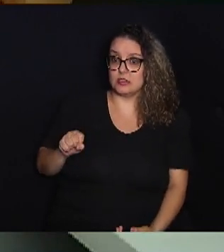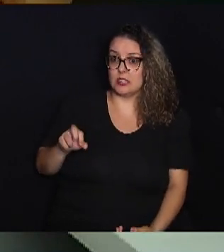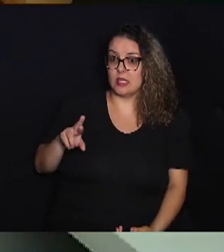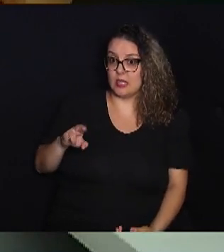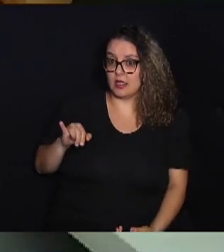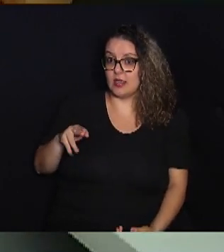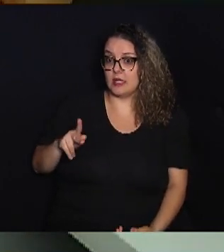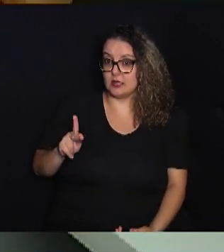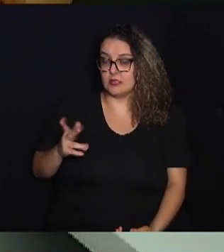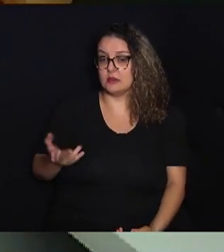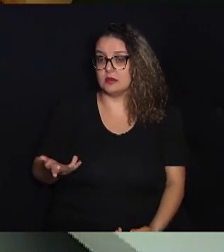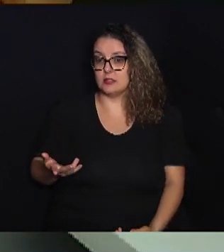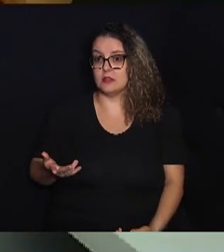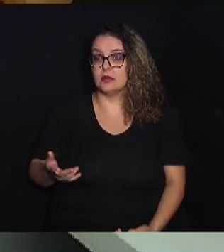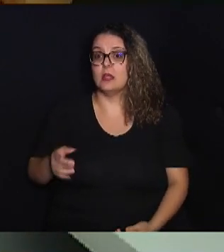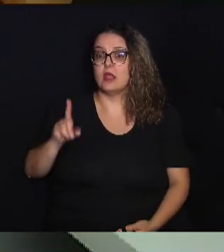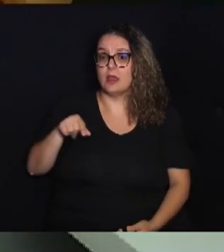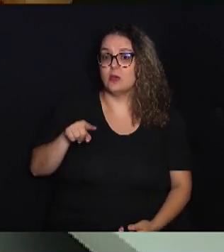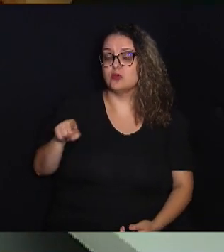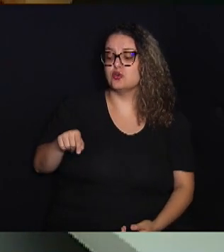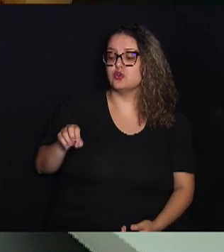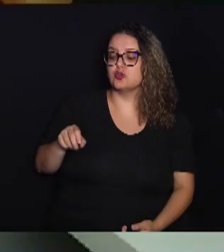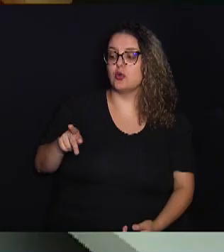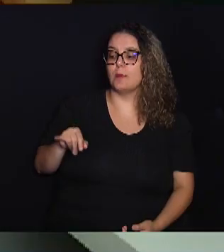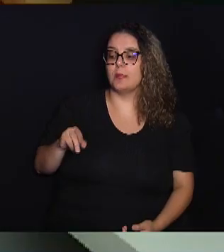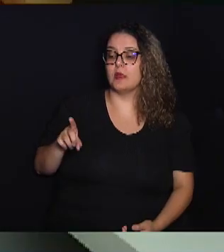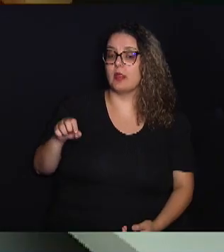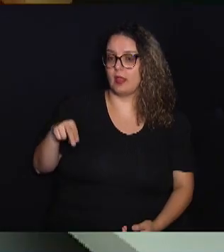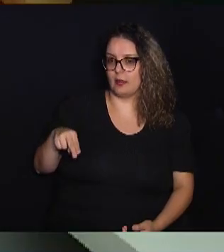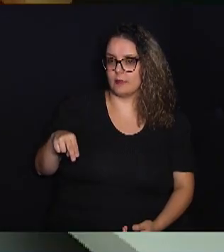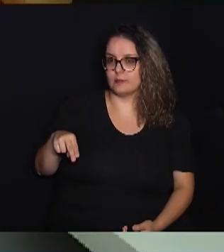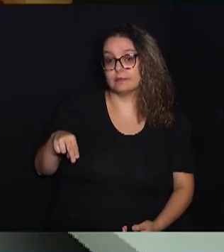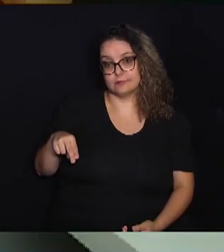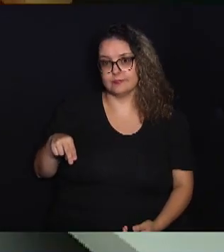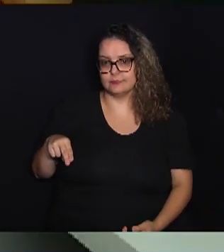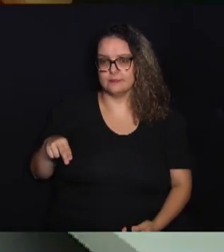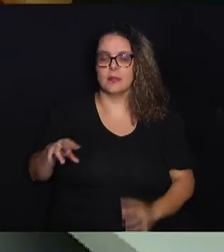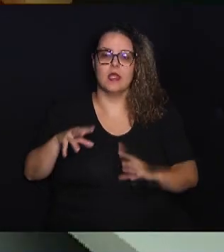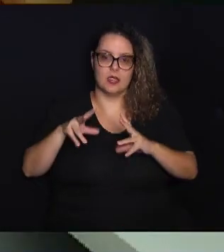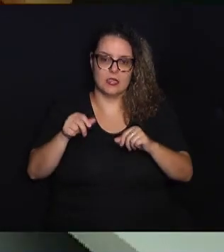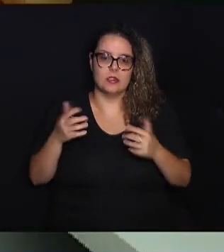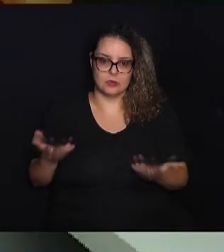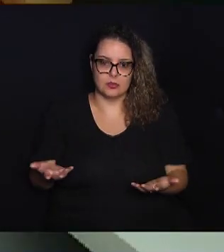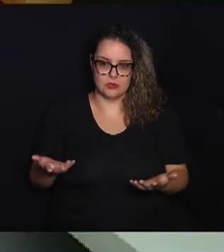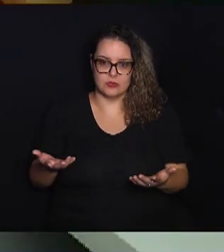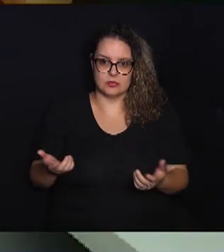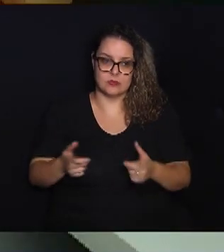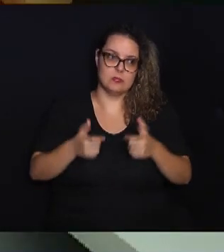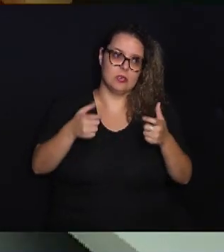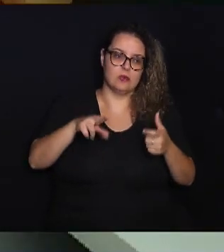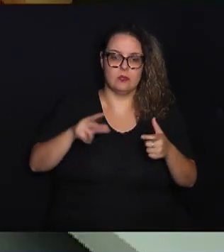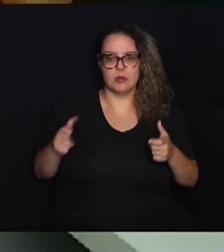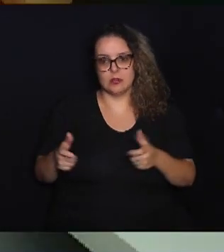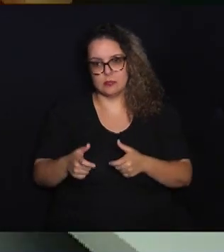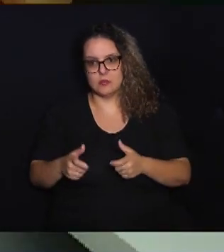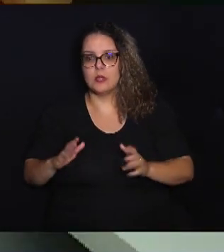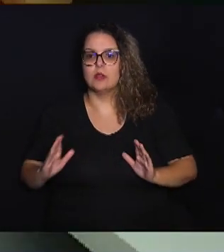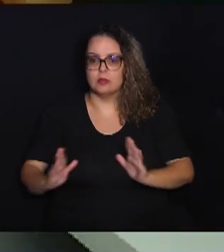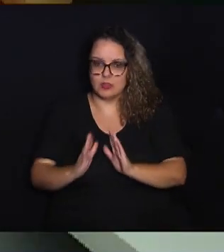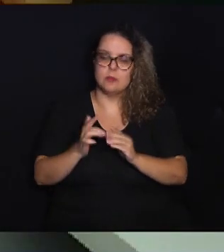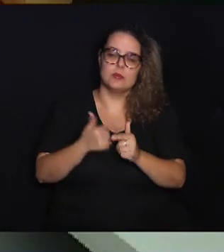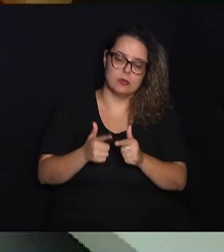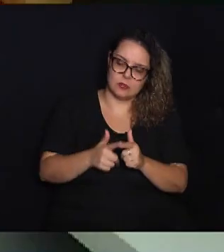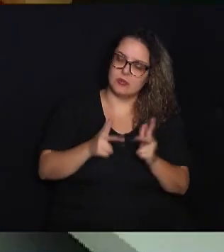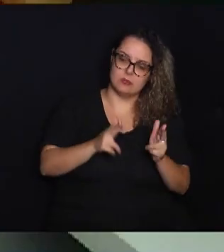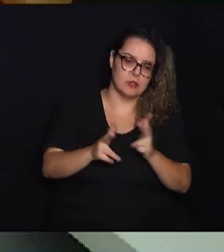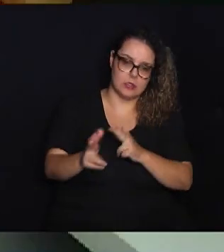mais famosa, sem dúvida, é o Zolpidem, né? E em todos os casos, com maior ou menor grau, a gente enfrenta o mesmo problema,